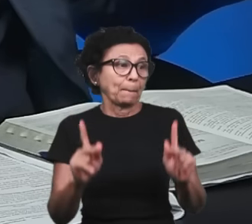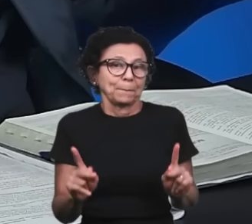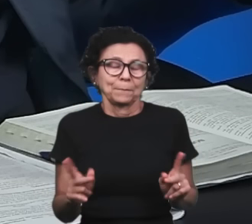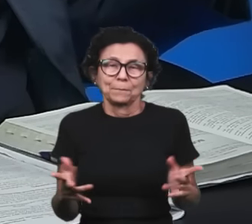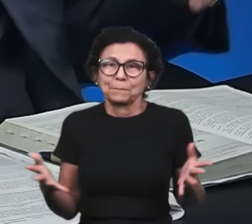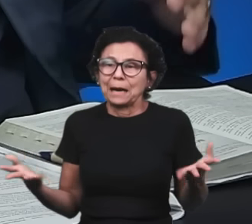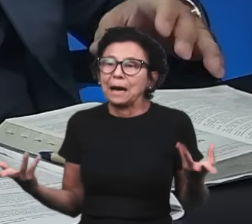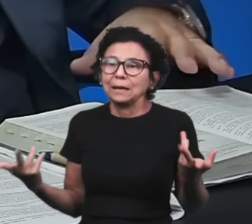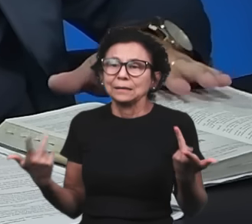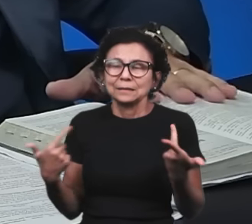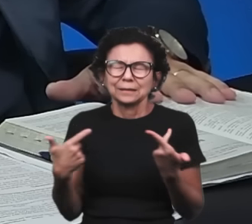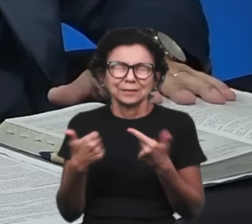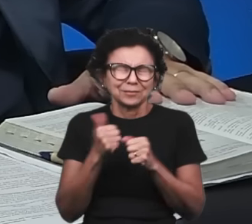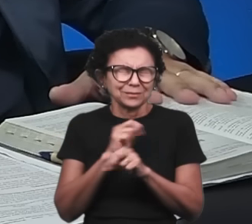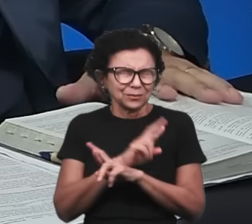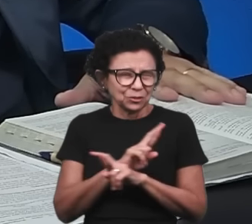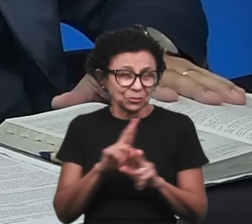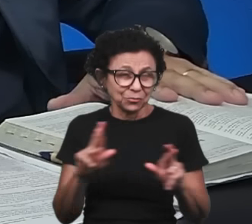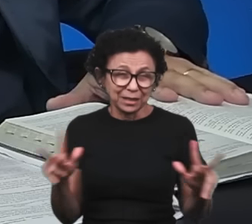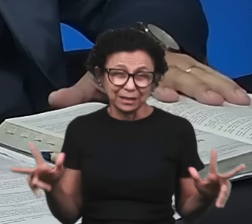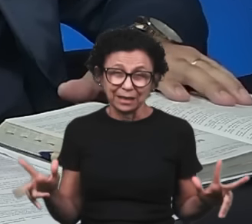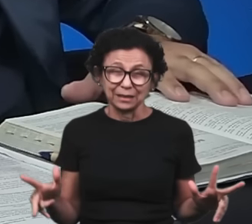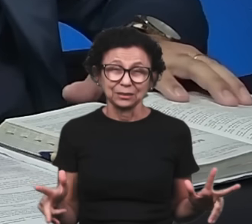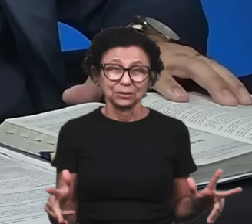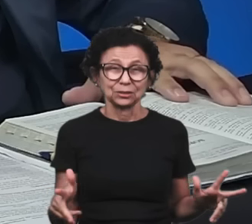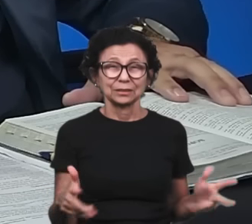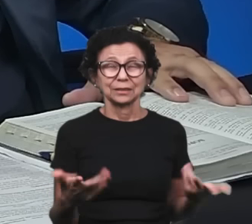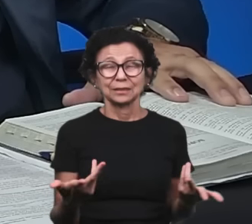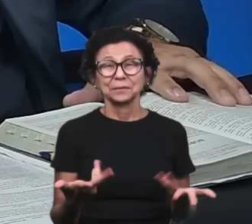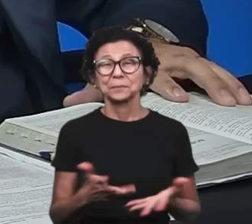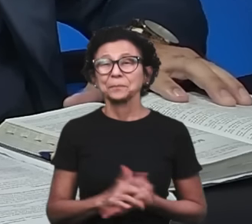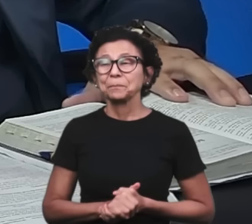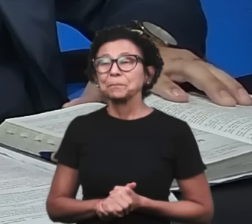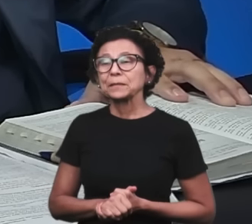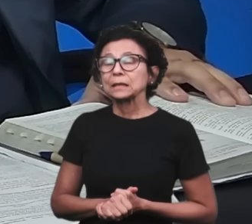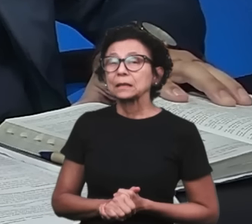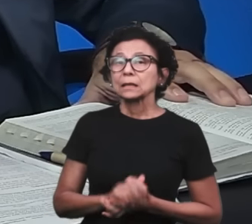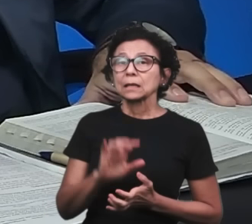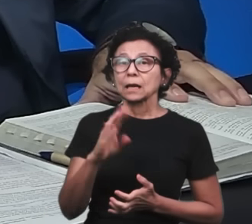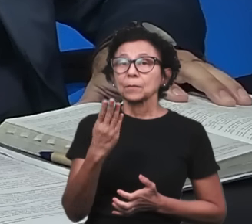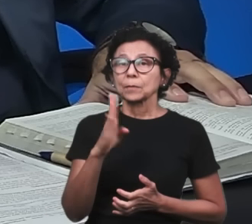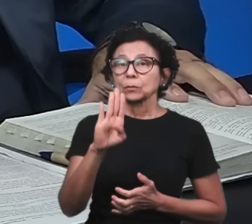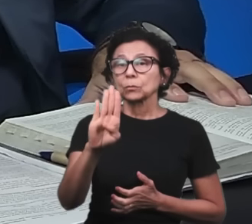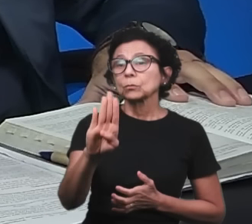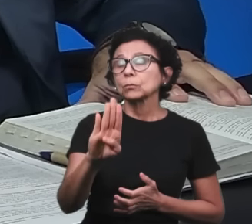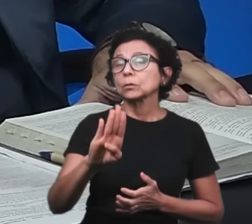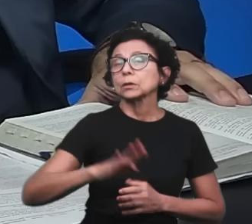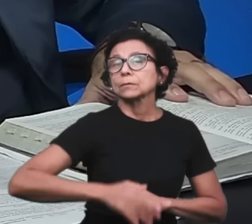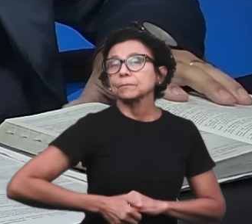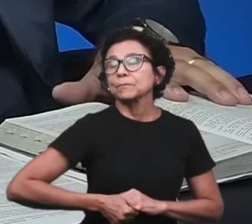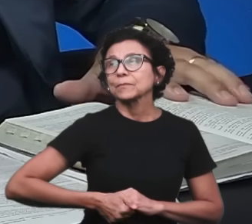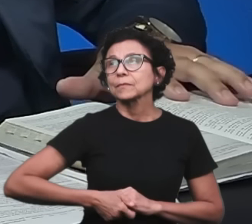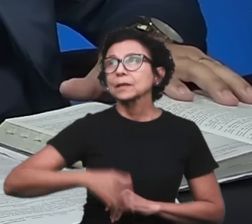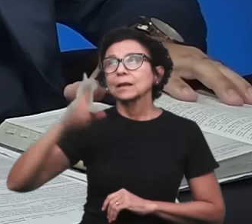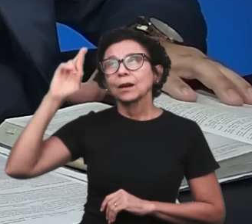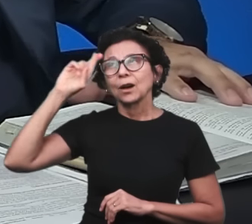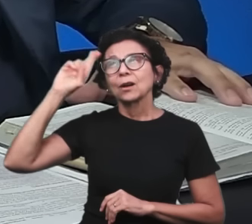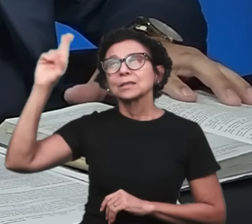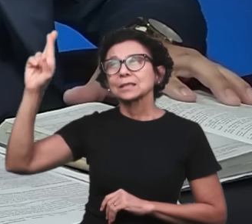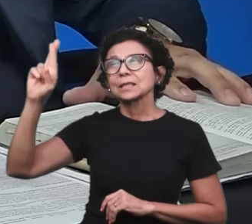tira de uma realidade, né, que o mundo hoje vive. E Abacuque ele diz assim: eu ouvi, Senhor, a tua